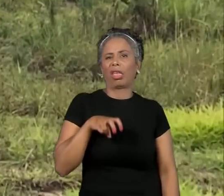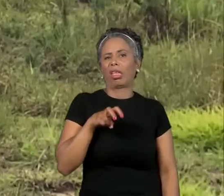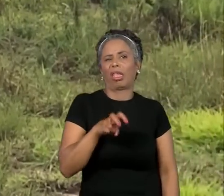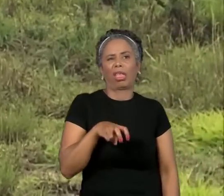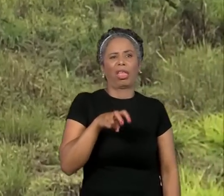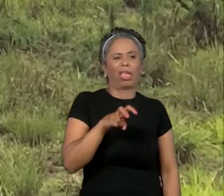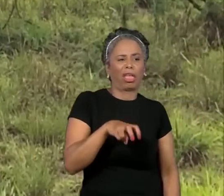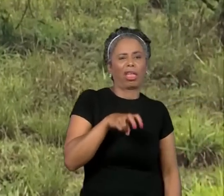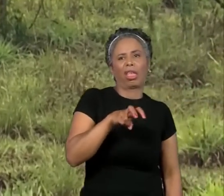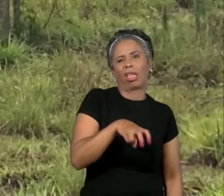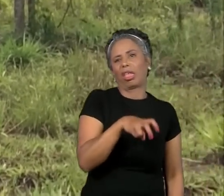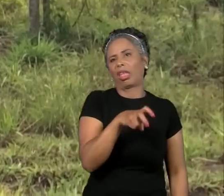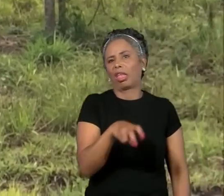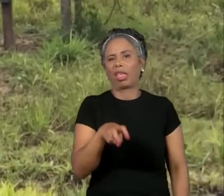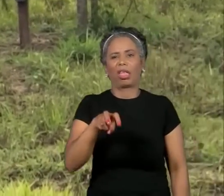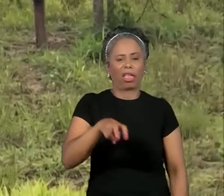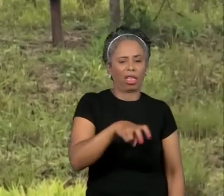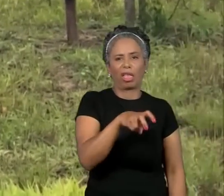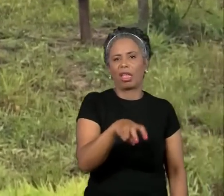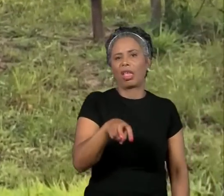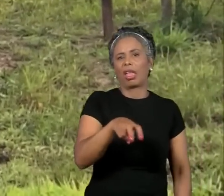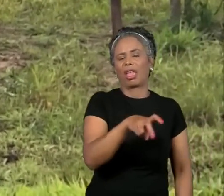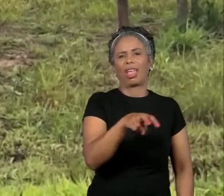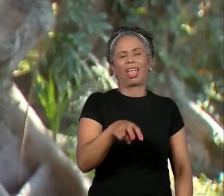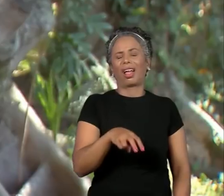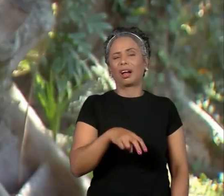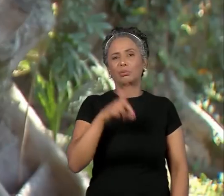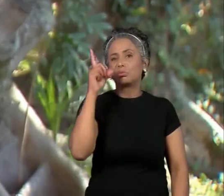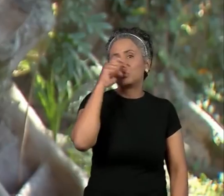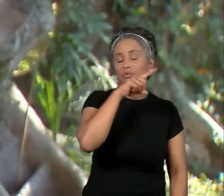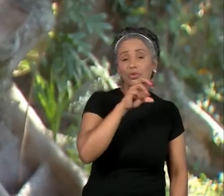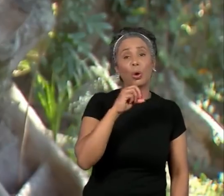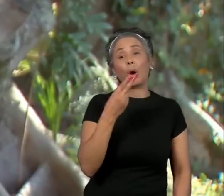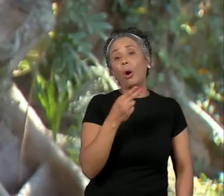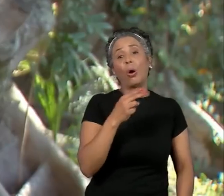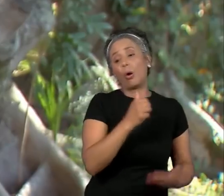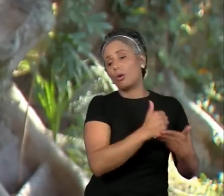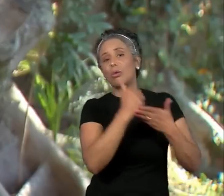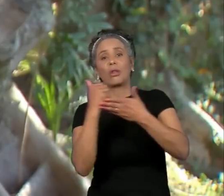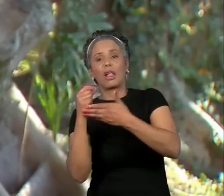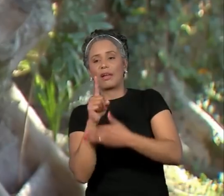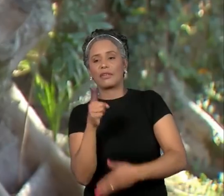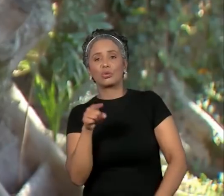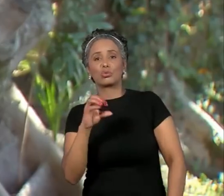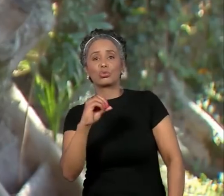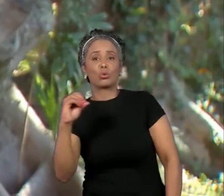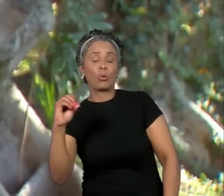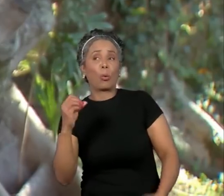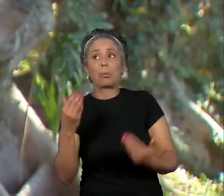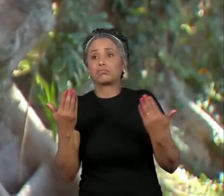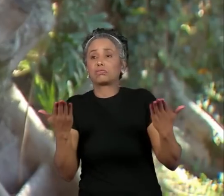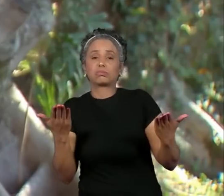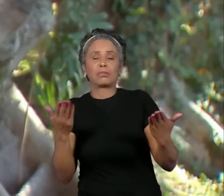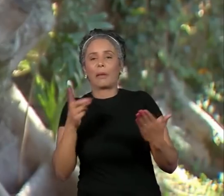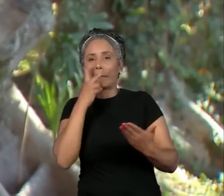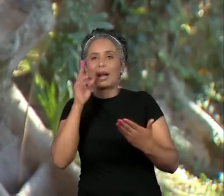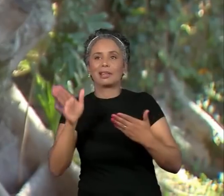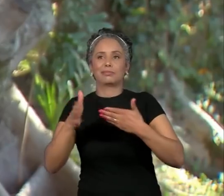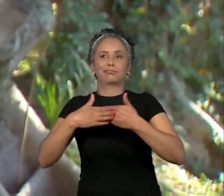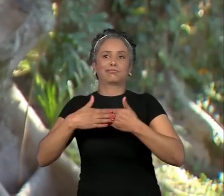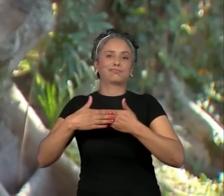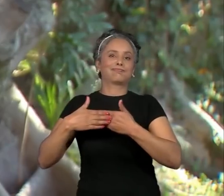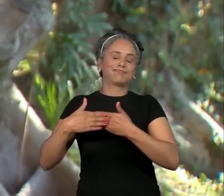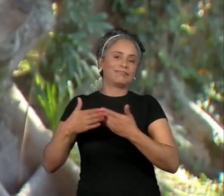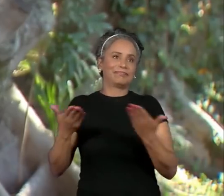zoológico, muitas vezes em péssimas condições, né, ou muito mais restrito. E assim, a oportunidade que você está dando